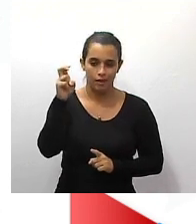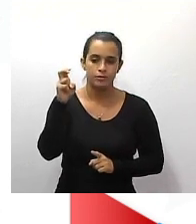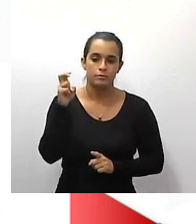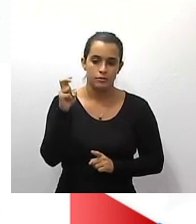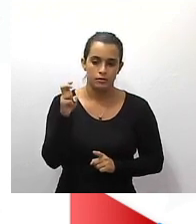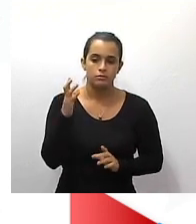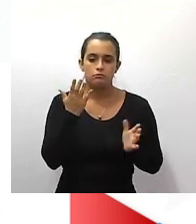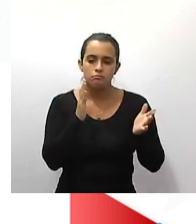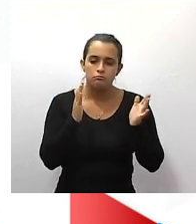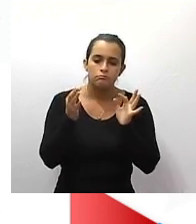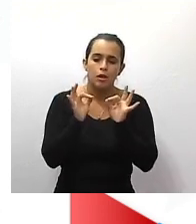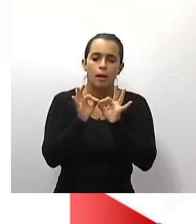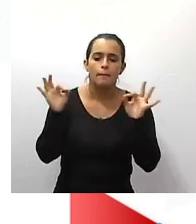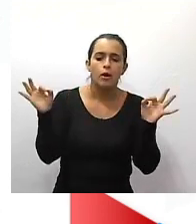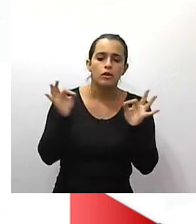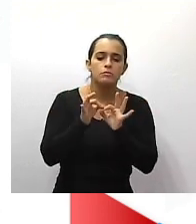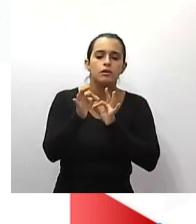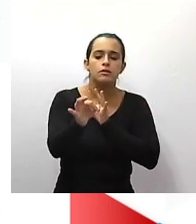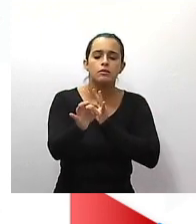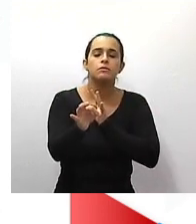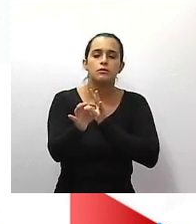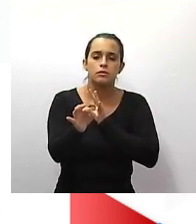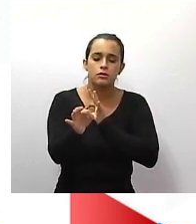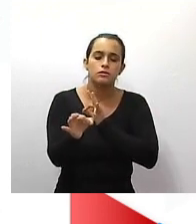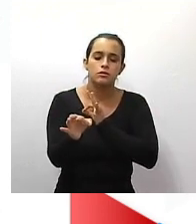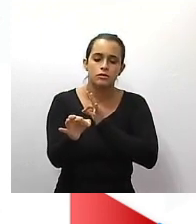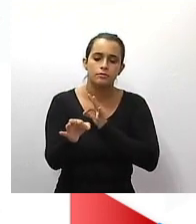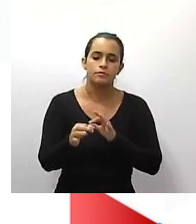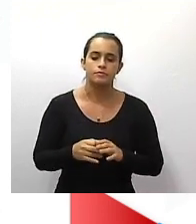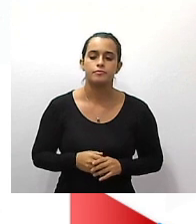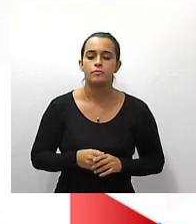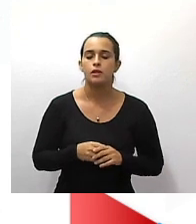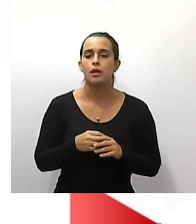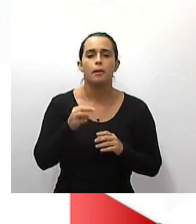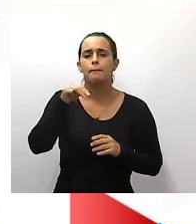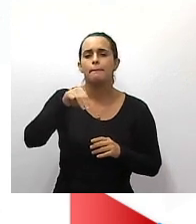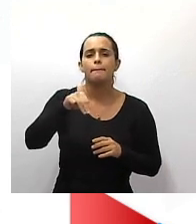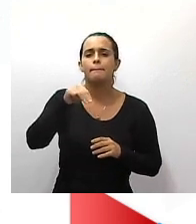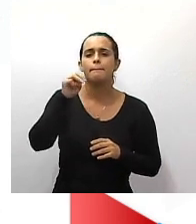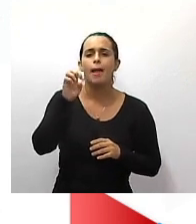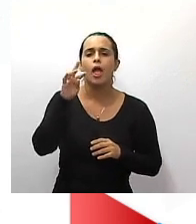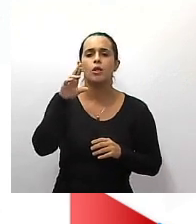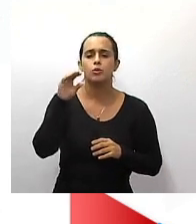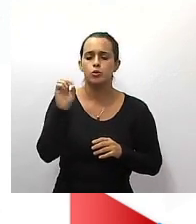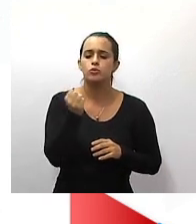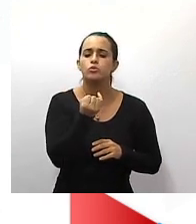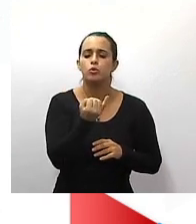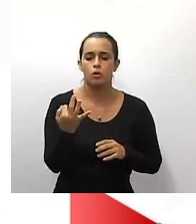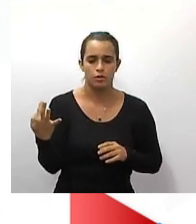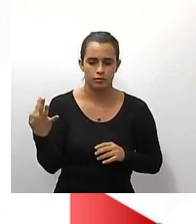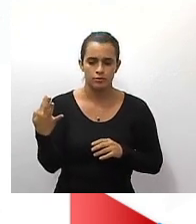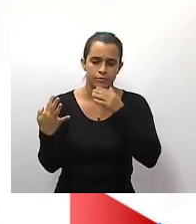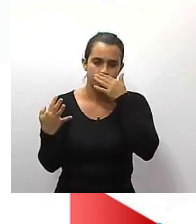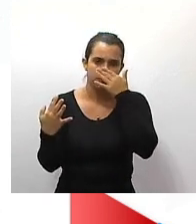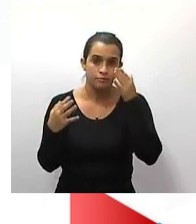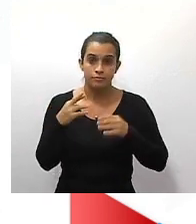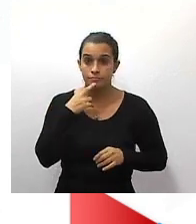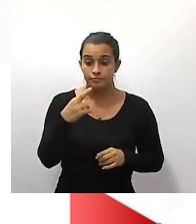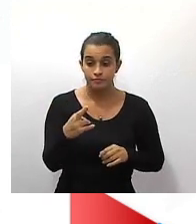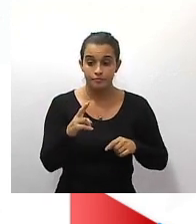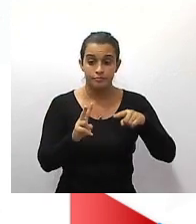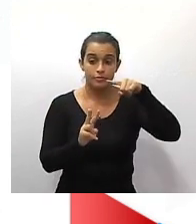do raio, 5. No lugar da altura, 8. Agora só continha de padaria. Aquelas contas bem simples que a gente faz, tá